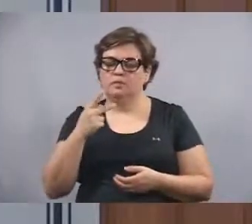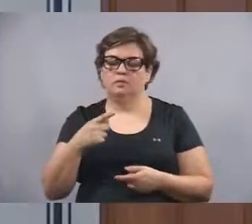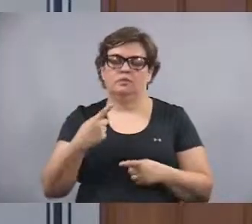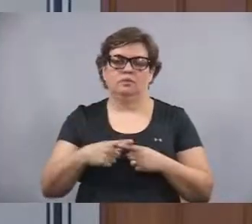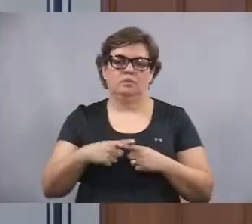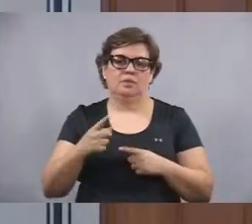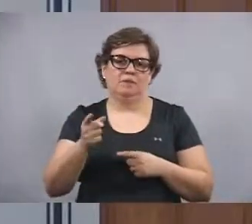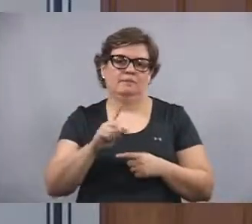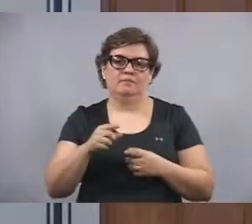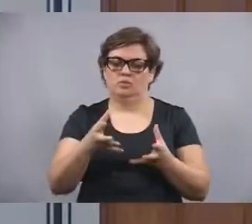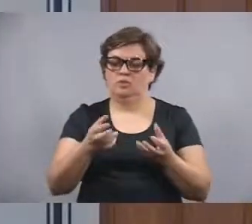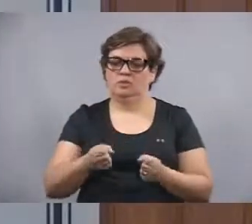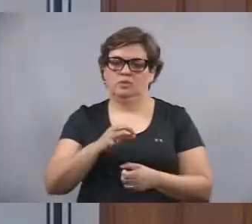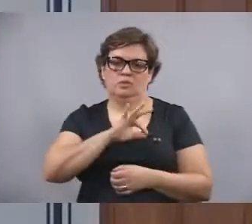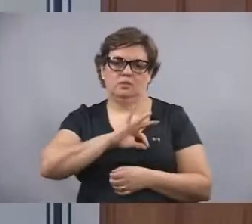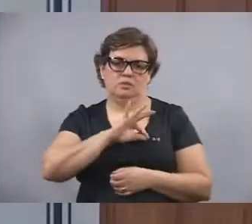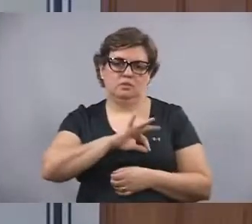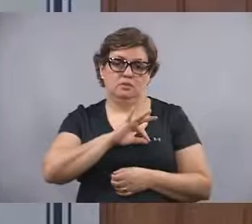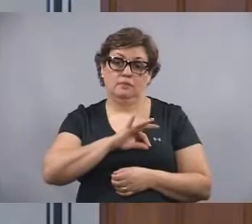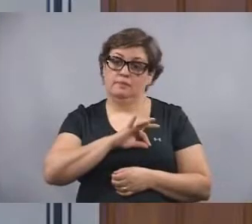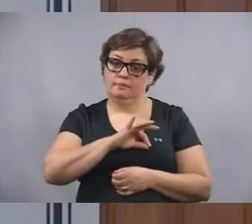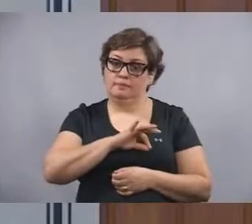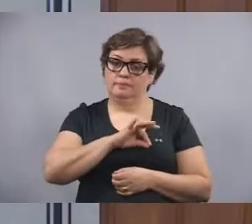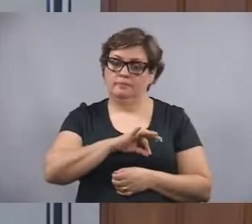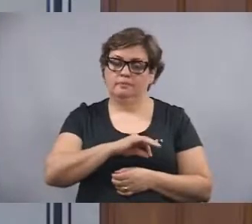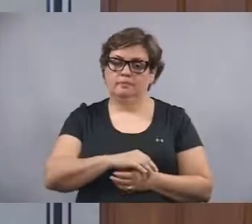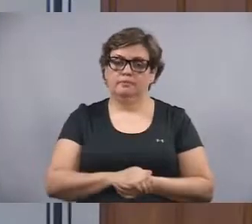ter recebido o seu pagamento.